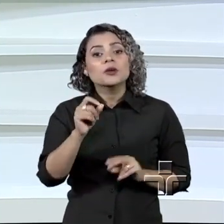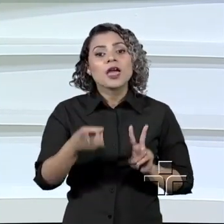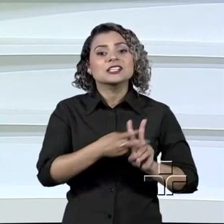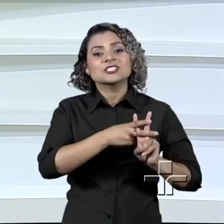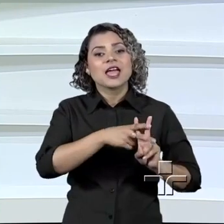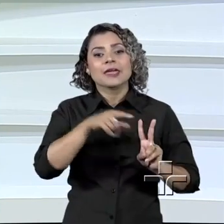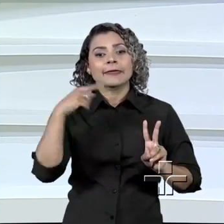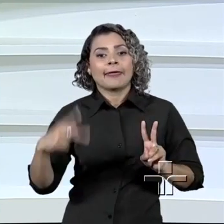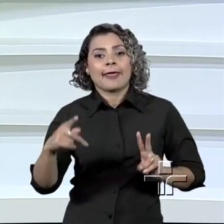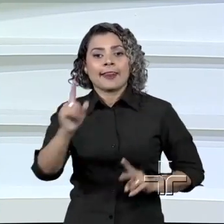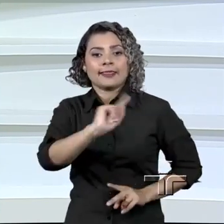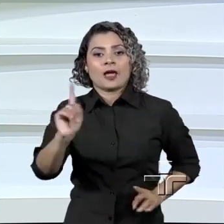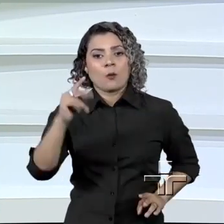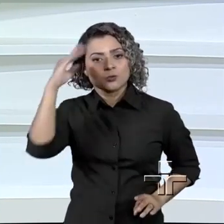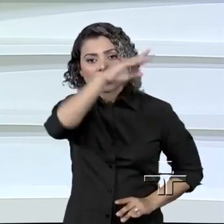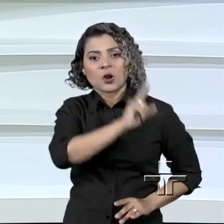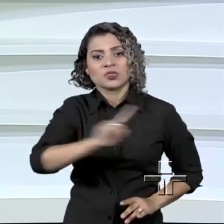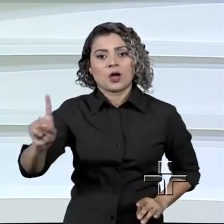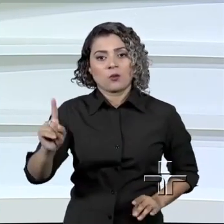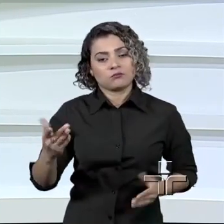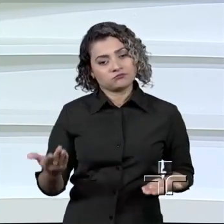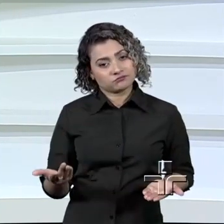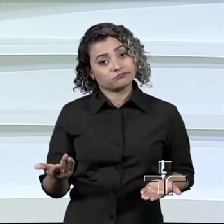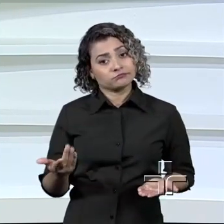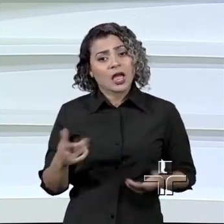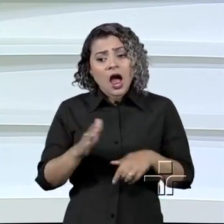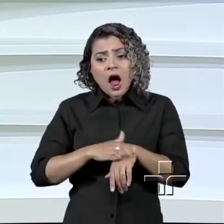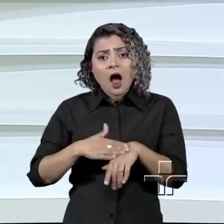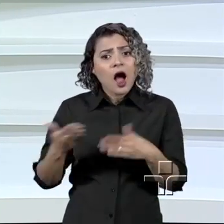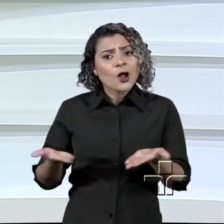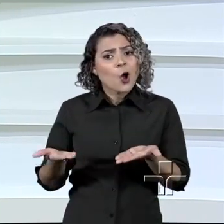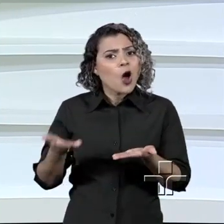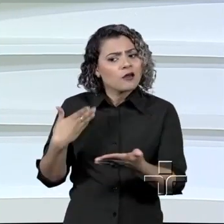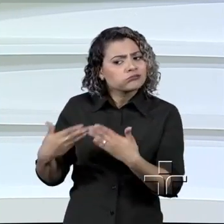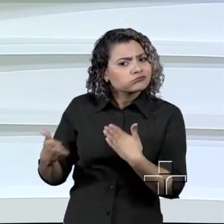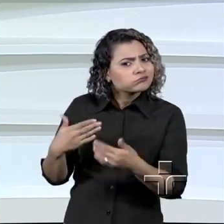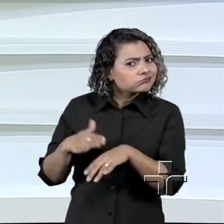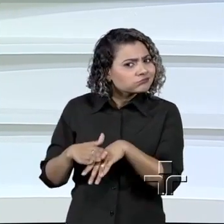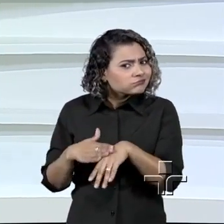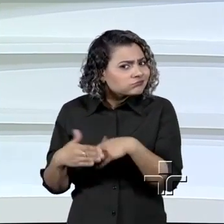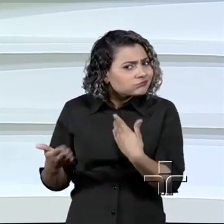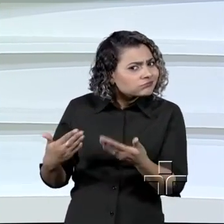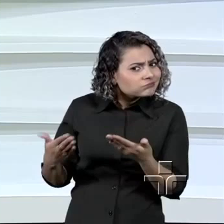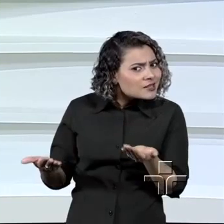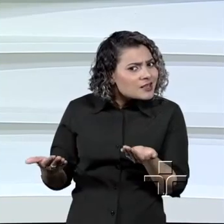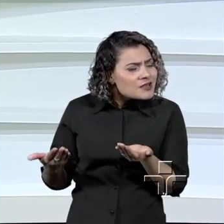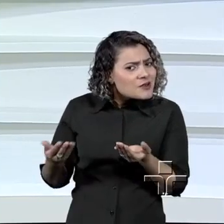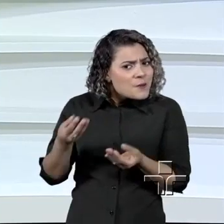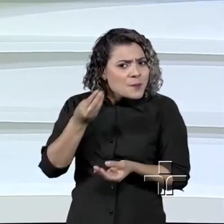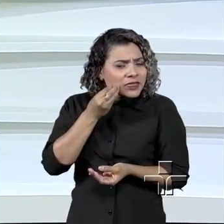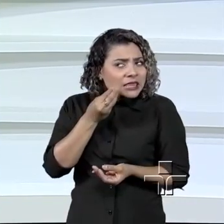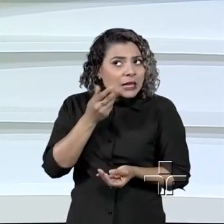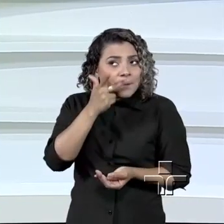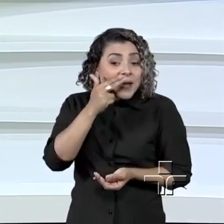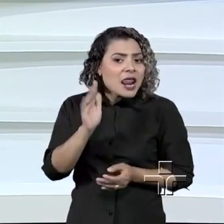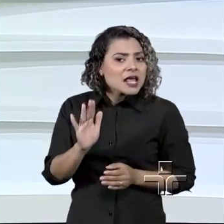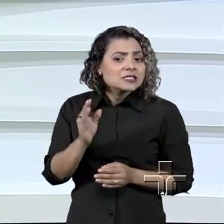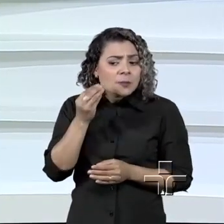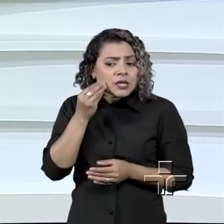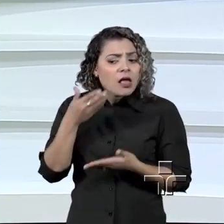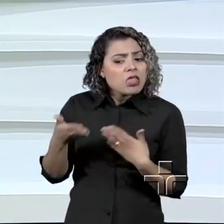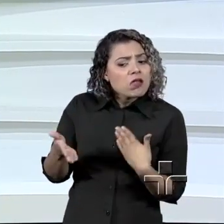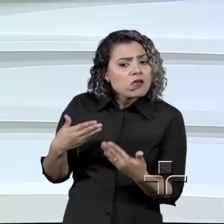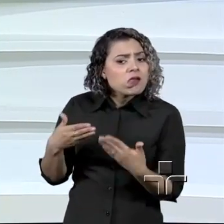Deus. Agora a senhora adota aí uma postura de diálogo com ele, de abertura para, me parece, para